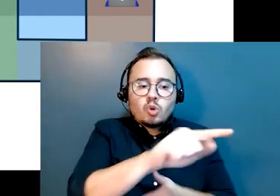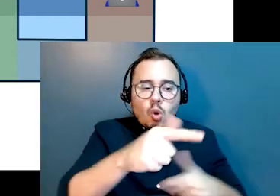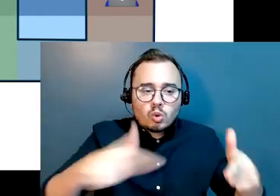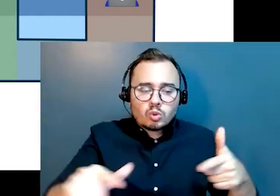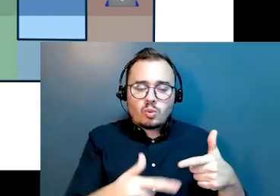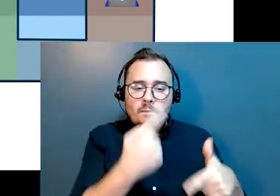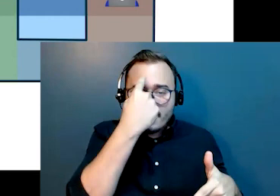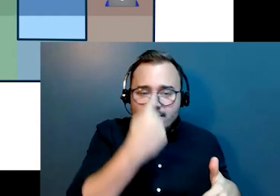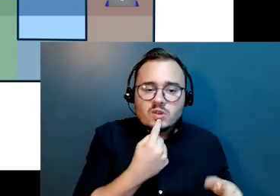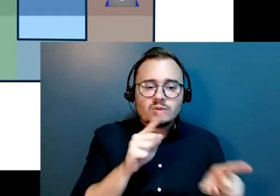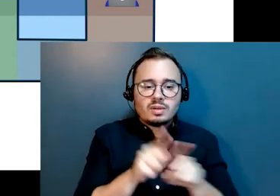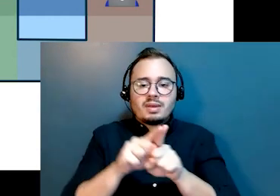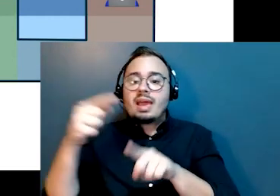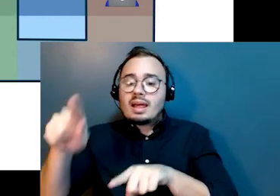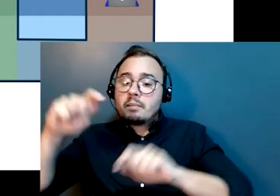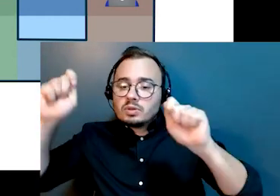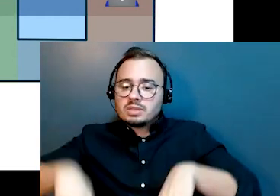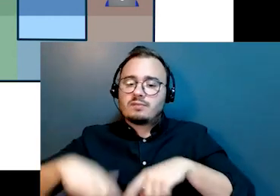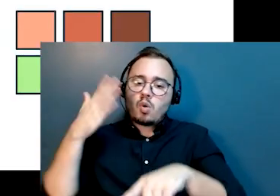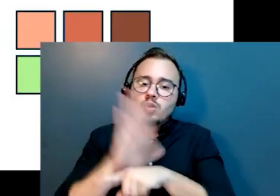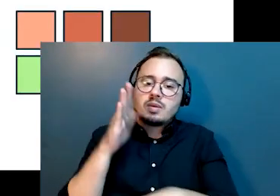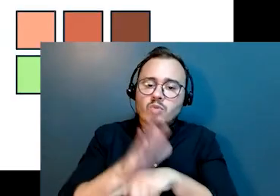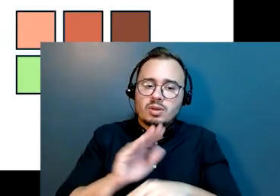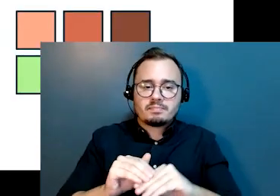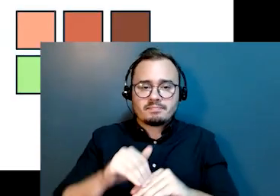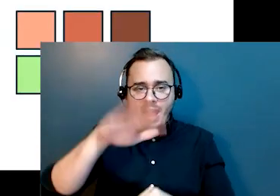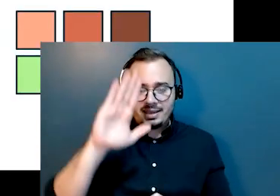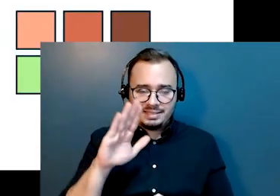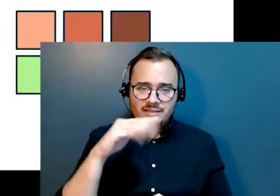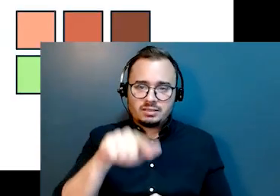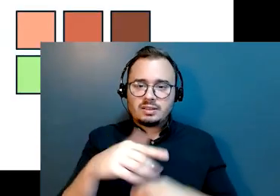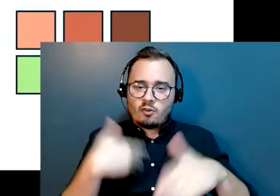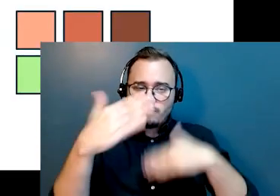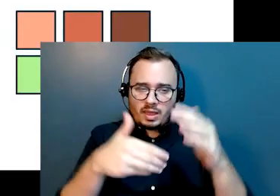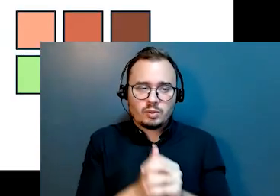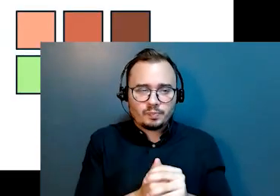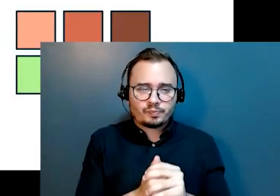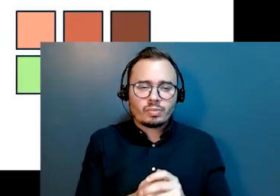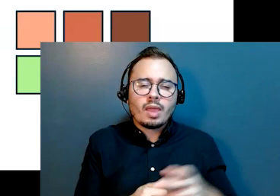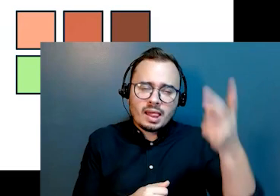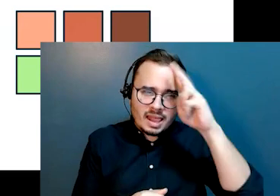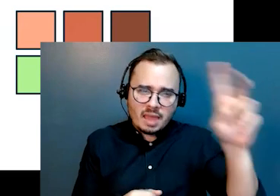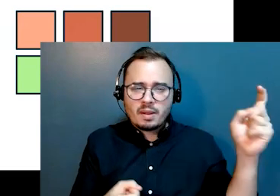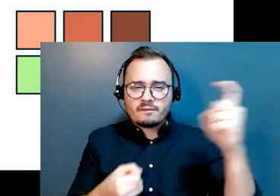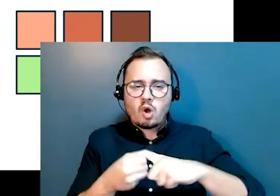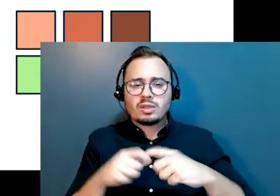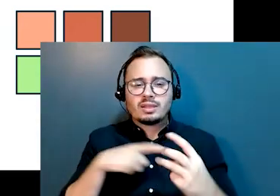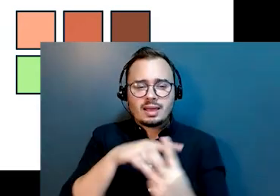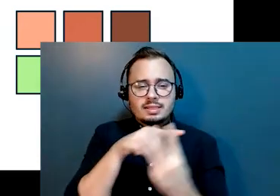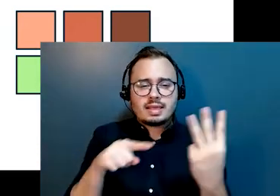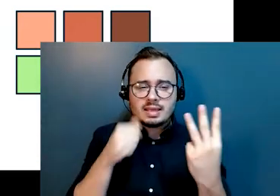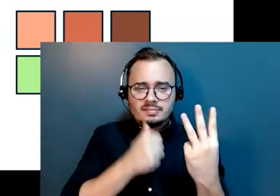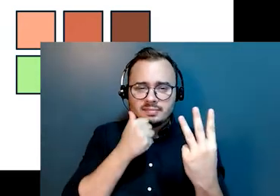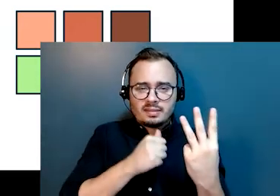mais para o desenvolvimento dele. Aí, se a gente pensar nas 3 personagens que eu trouxe antes, a Ana, a Ingrid e a